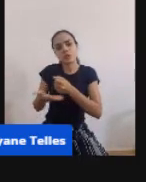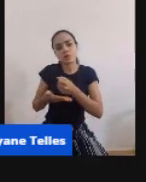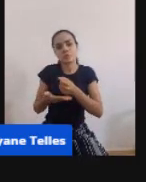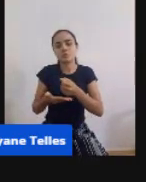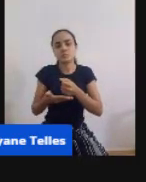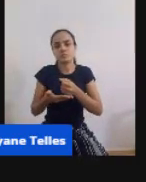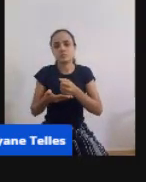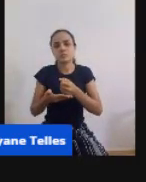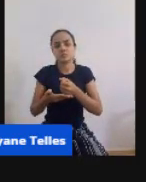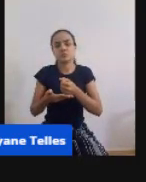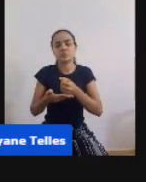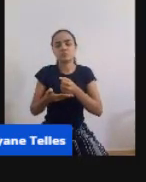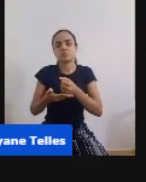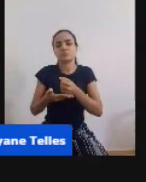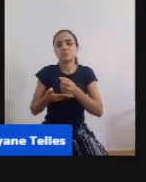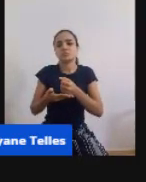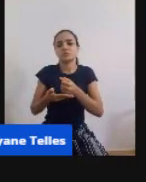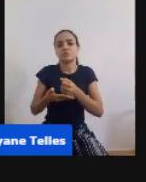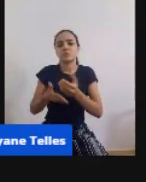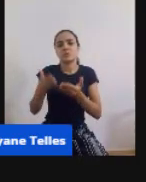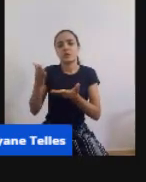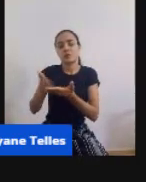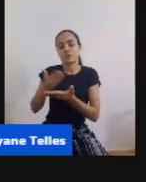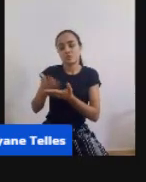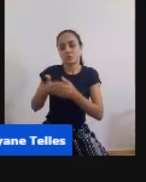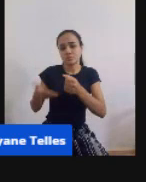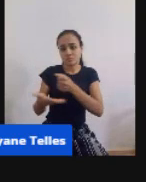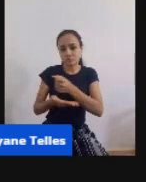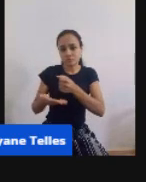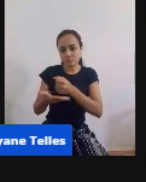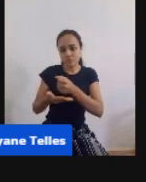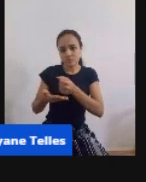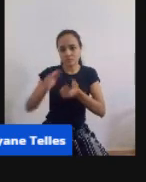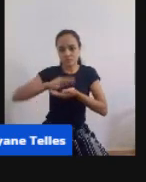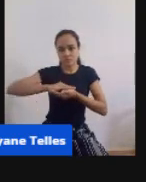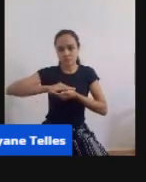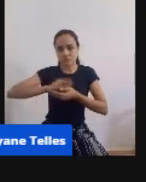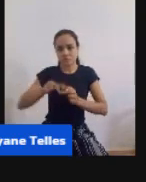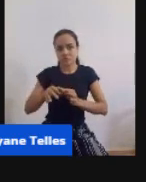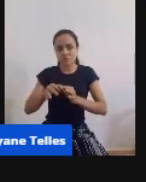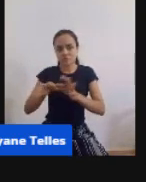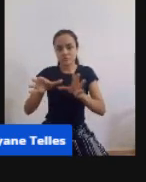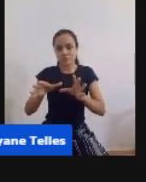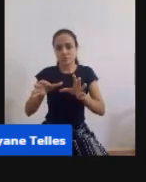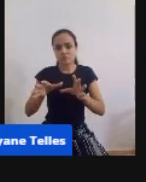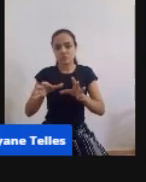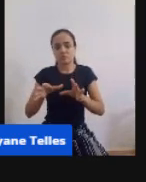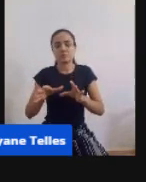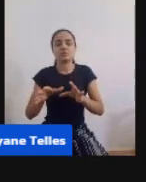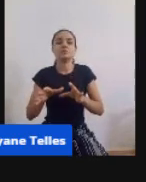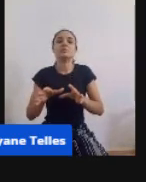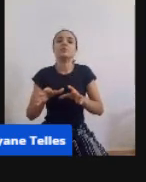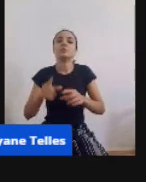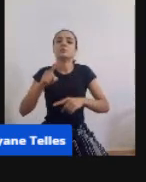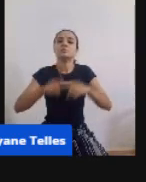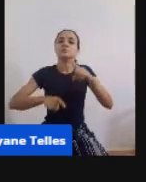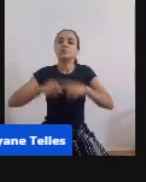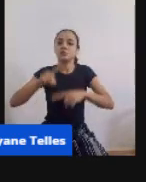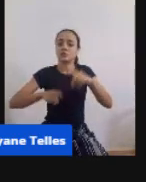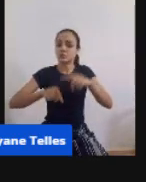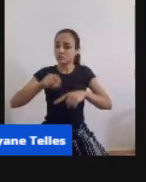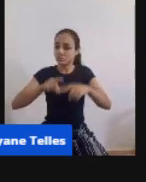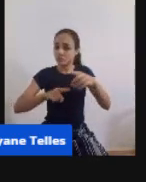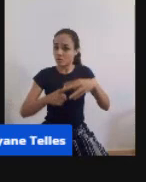não indicam a obrigatoriedade de um material único a ser seguido pelos professores, mas